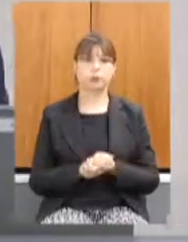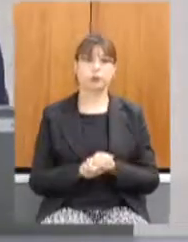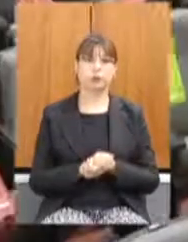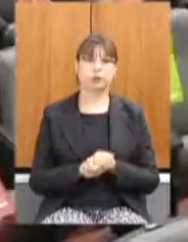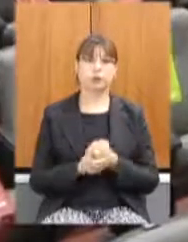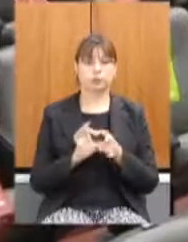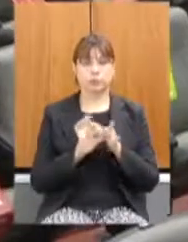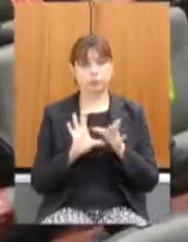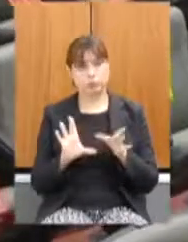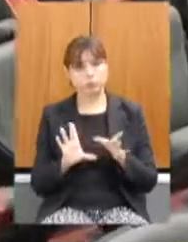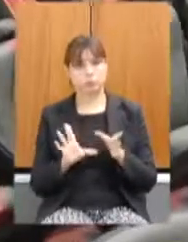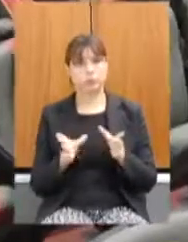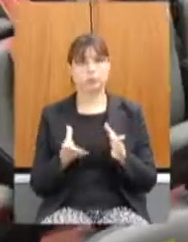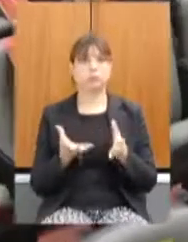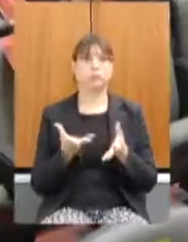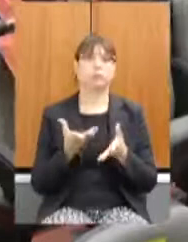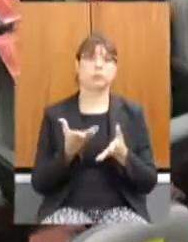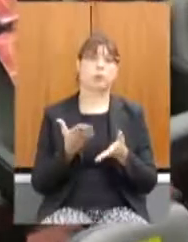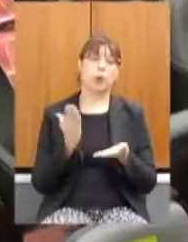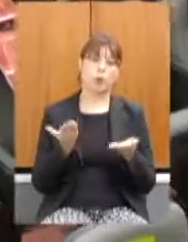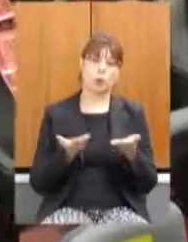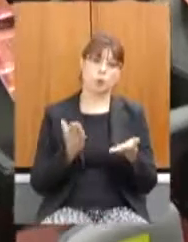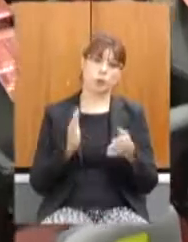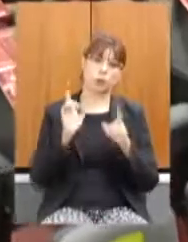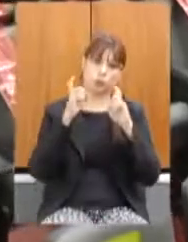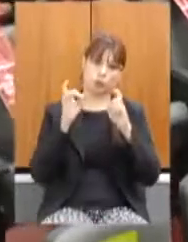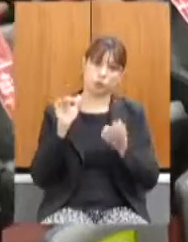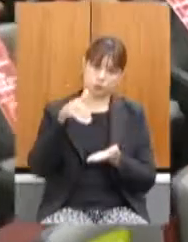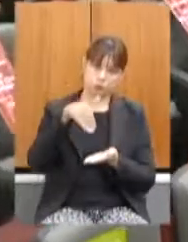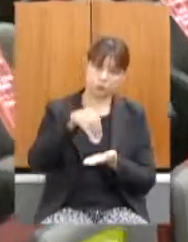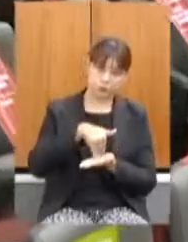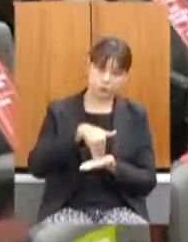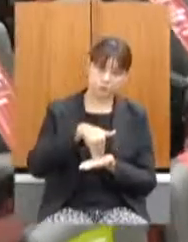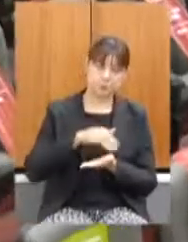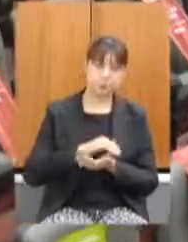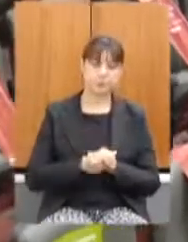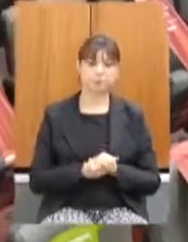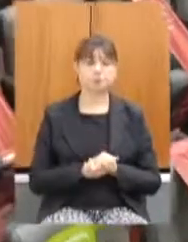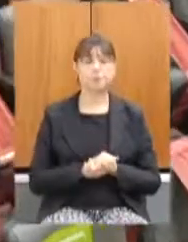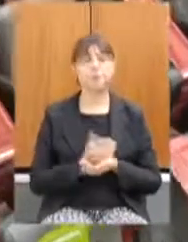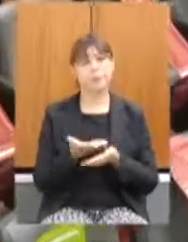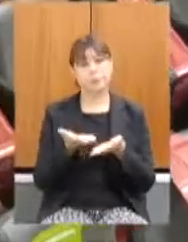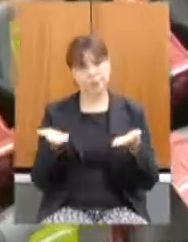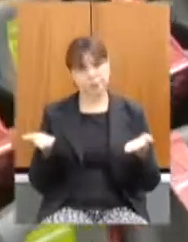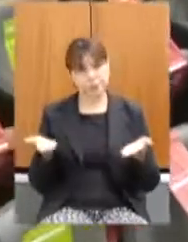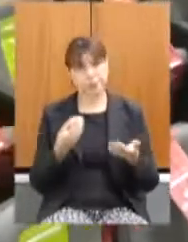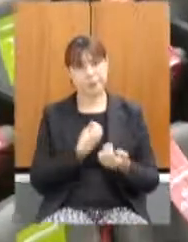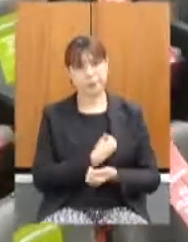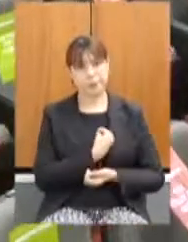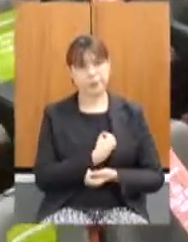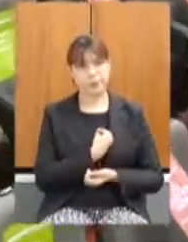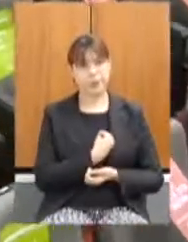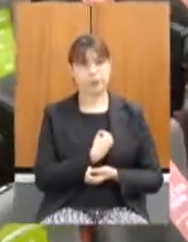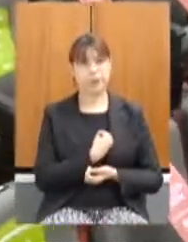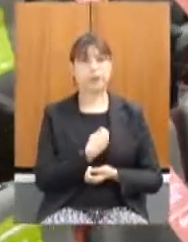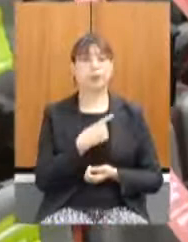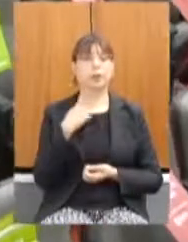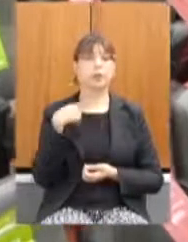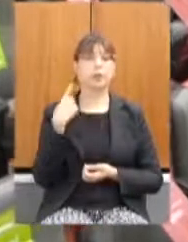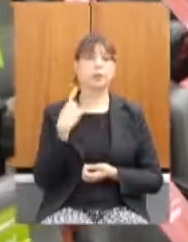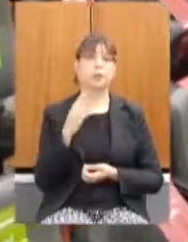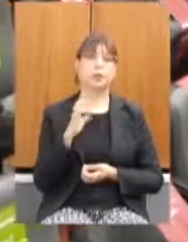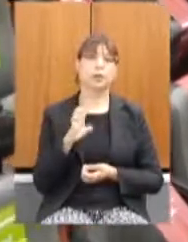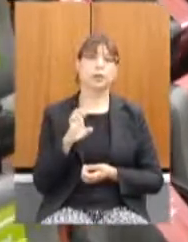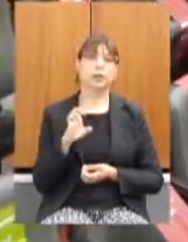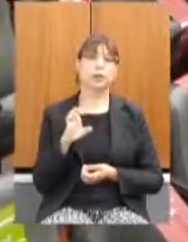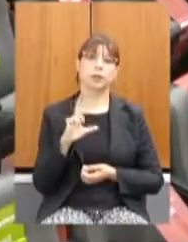desta reunião e aos membros da comissão aqui presentes o deputado altura ele